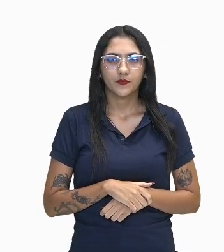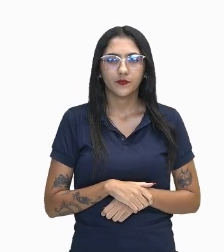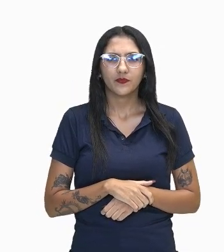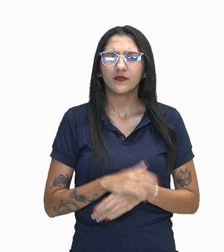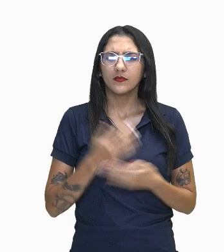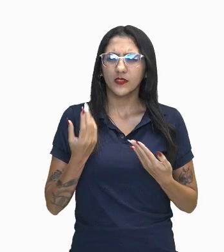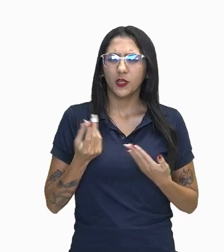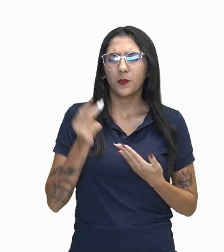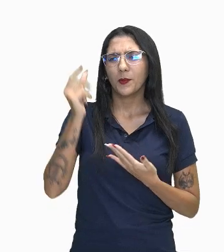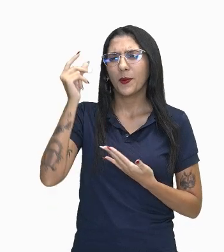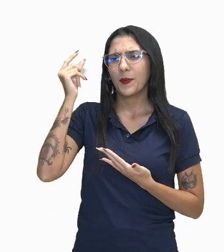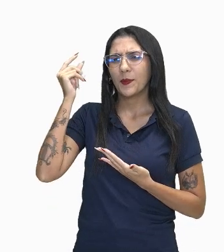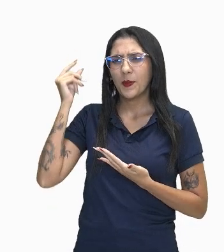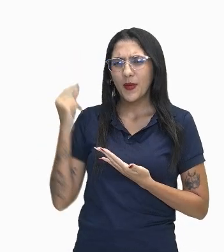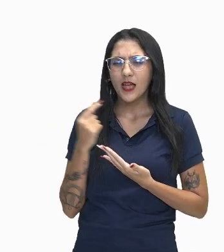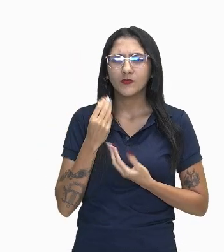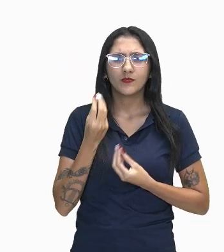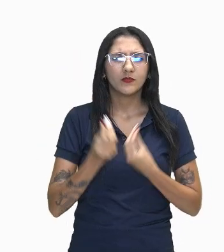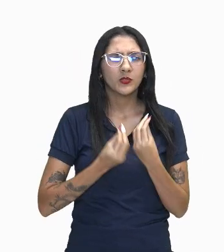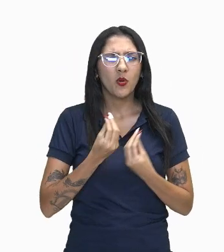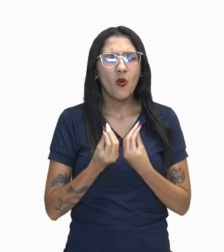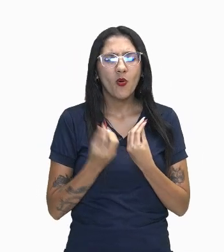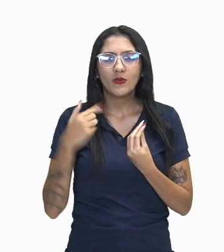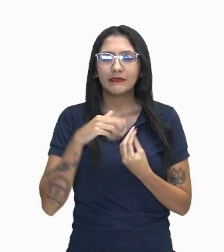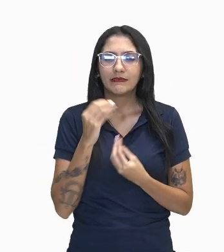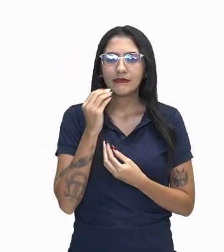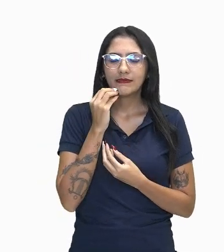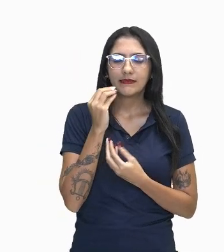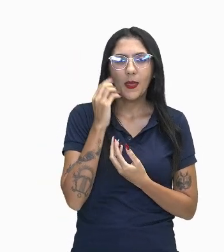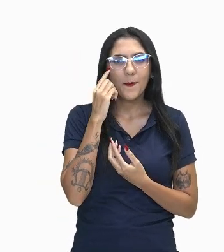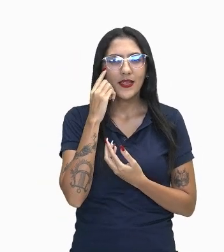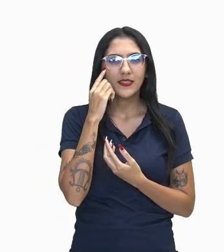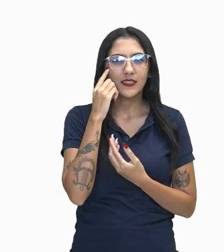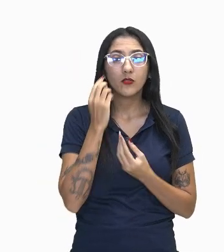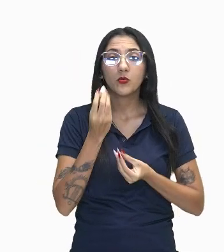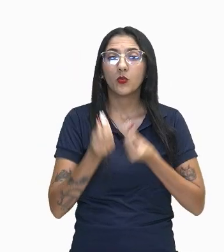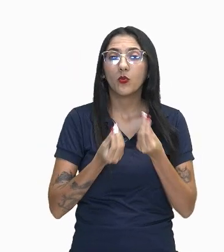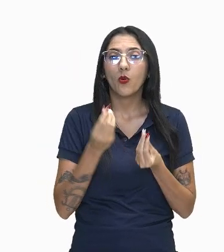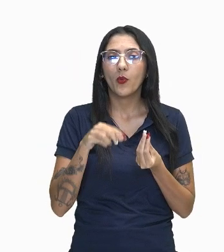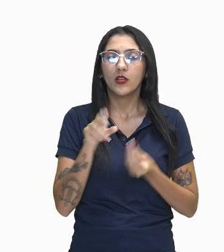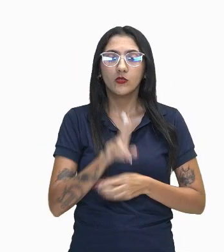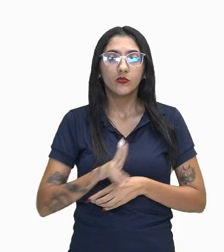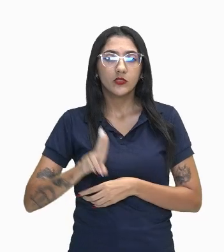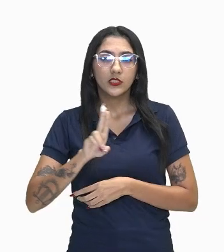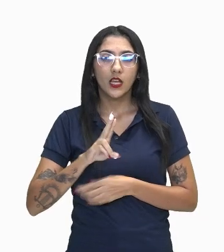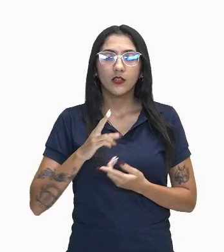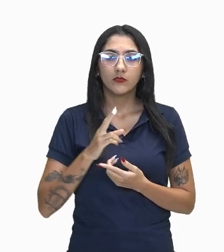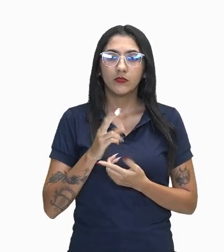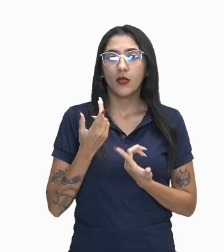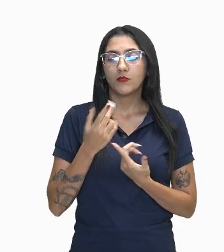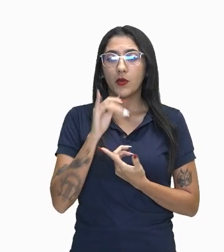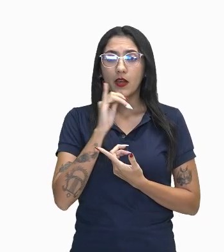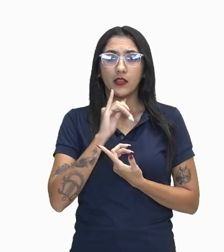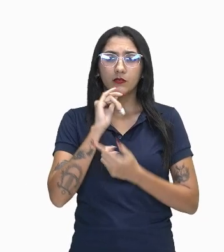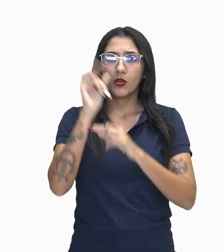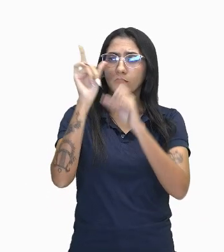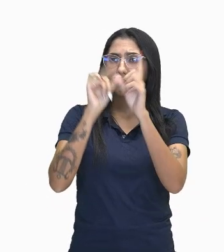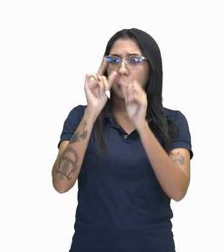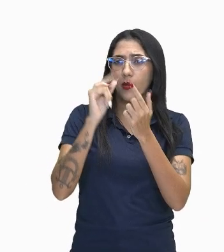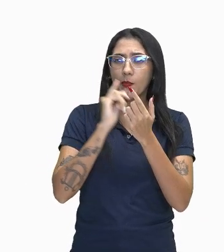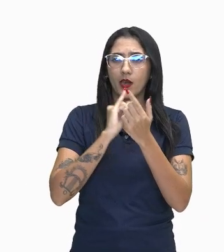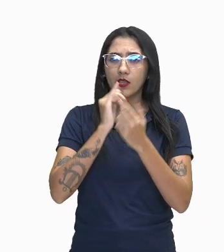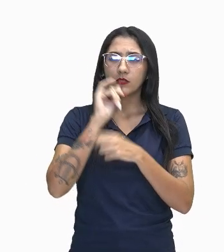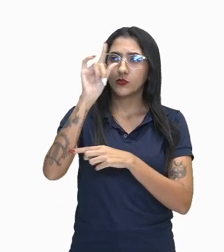as tentativas de localização, eles acabavam utilizando o uso aí dos corpos celestes, como